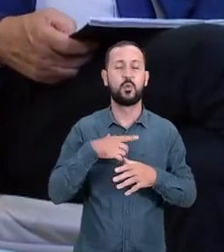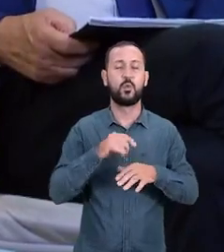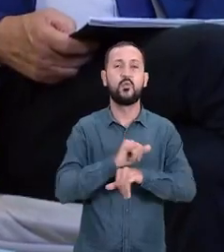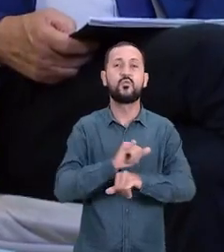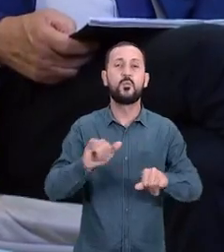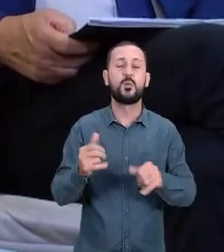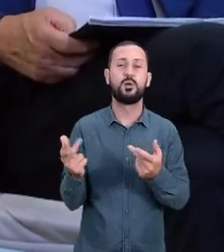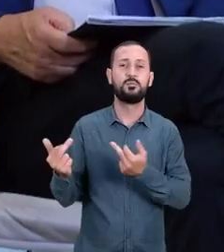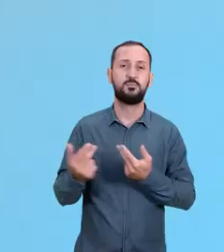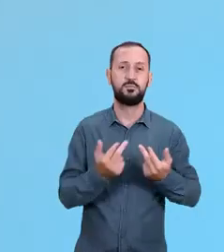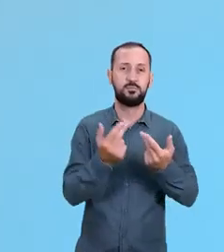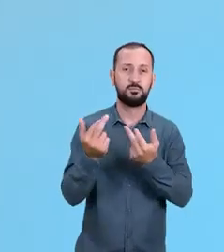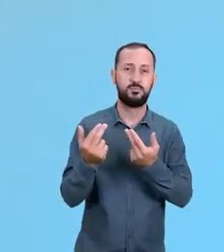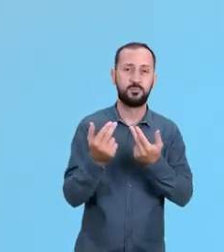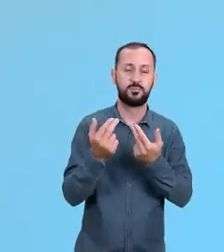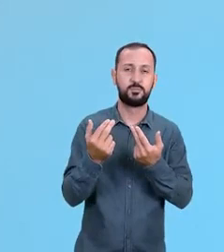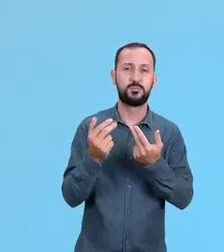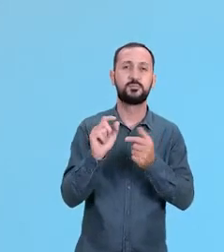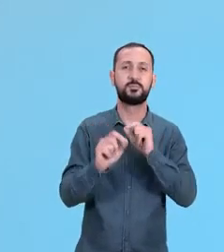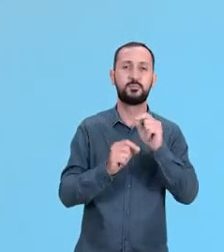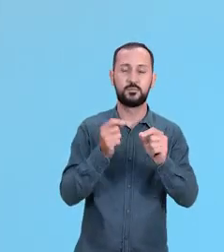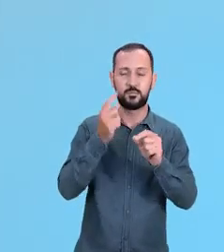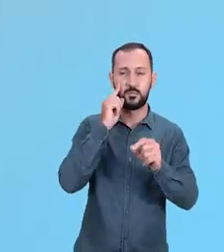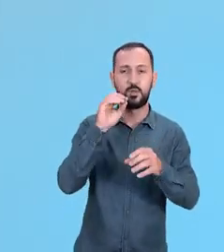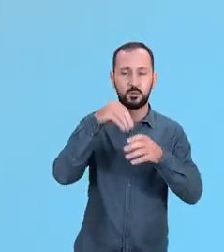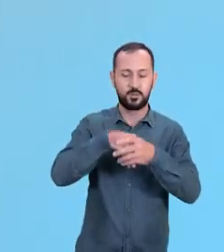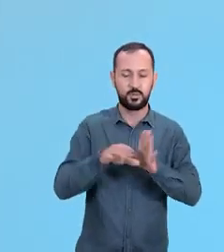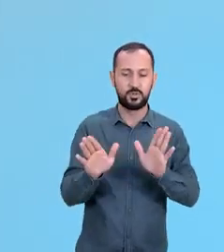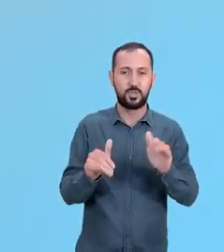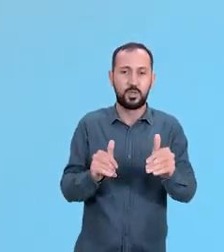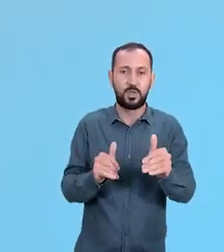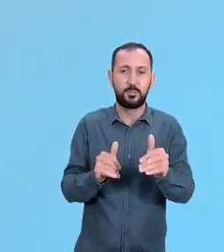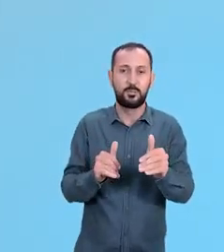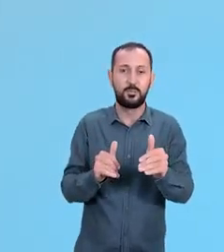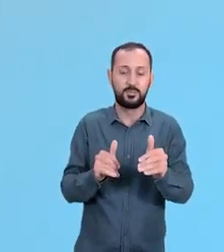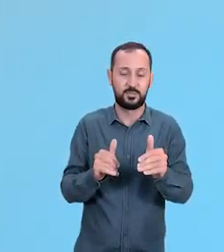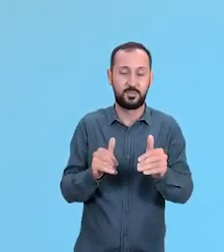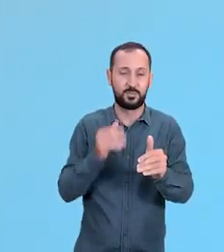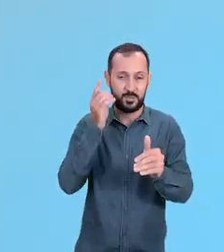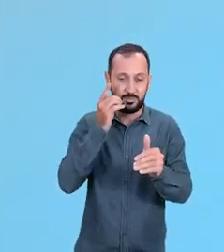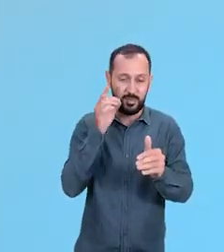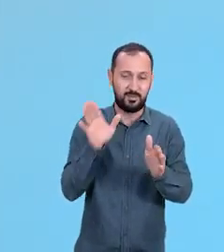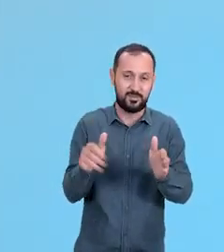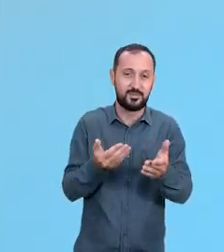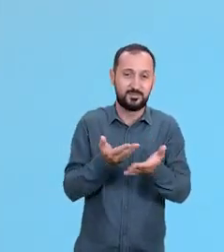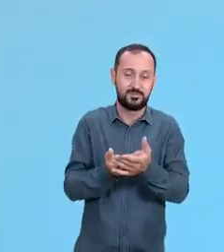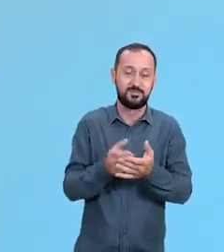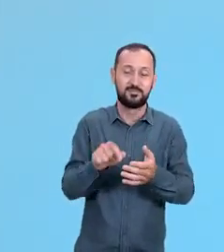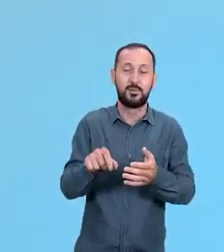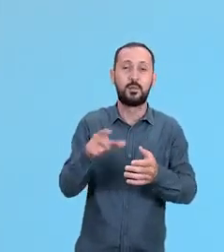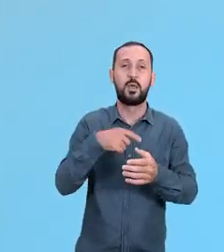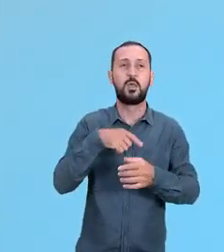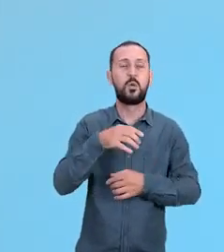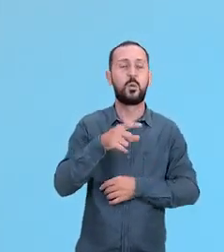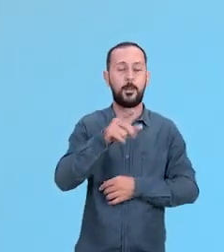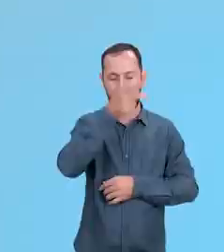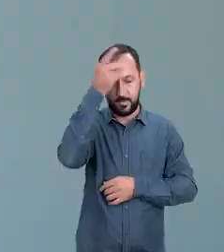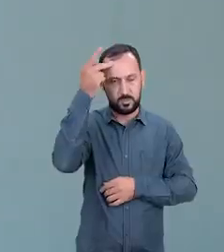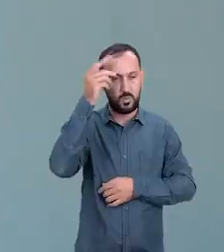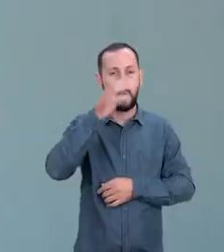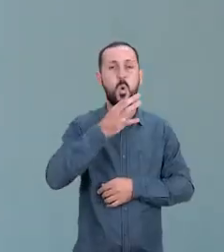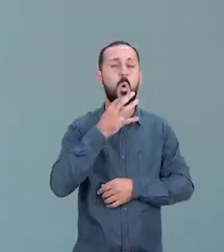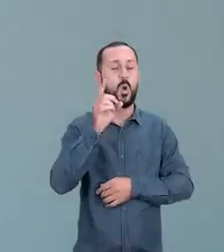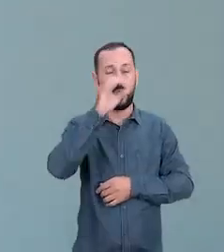informações como essa, que são informações de gabinete, que a população não tem conhecimento, que